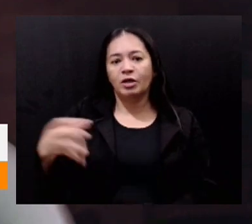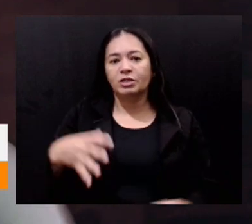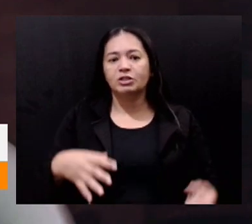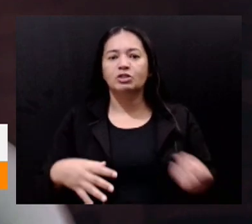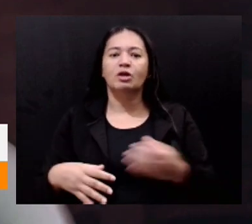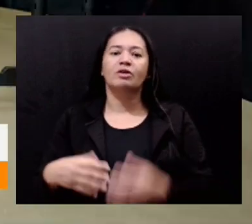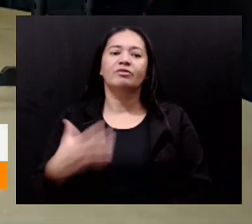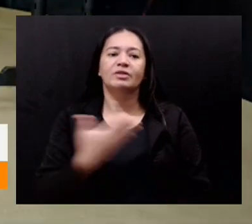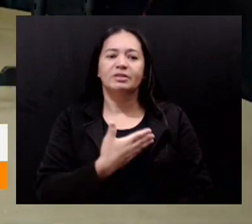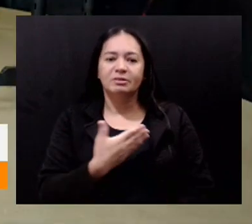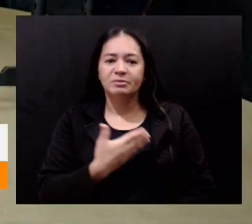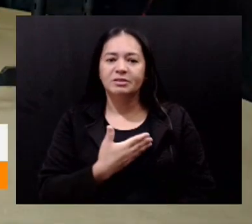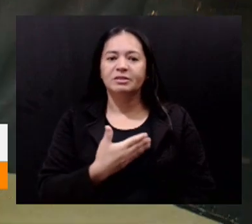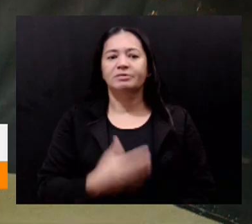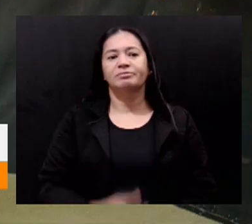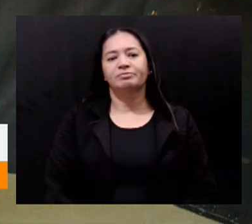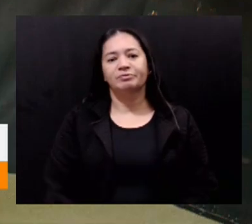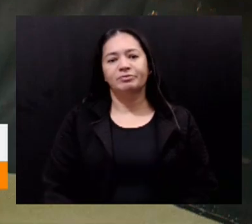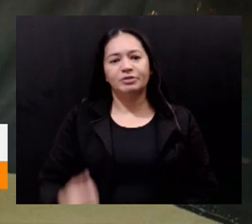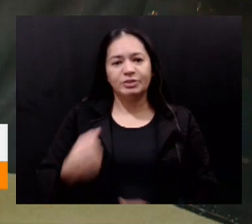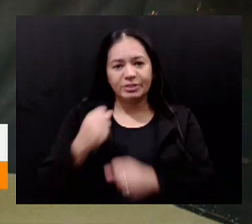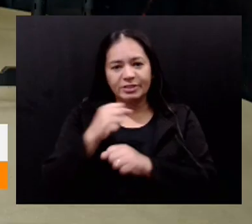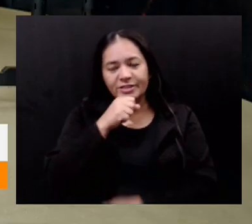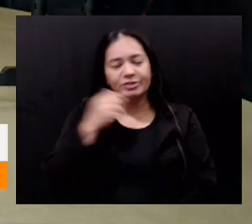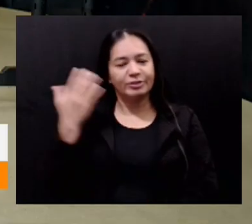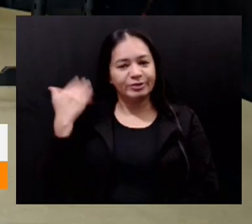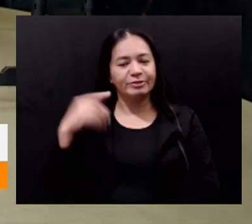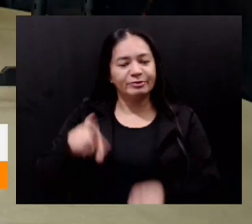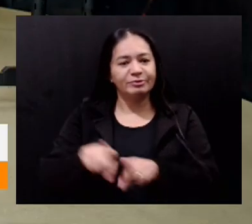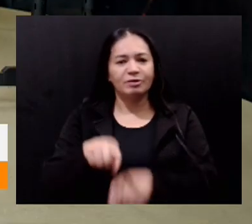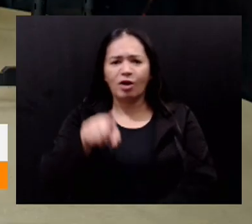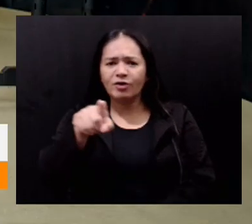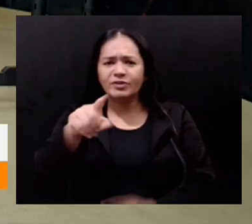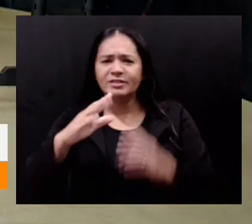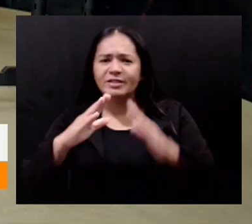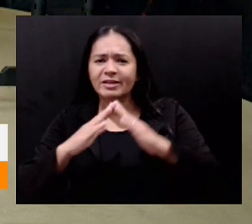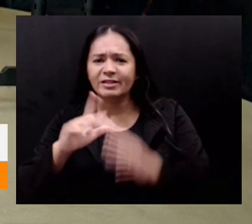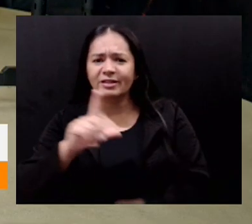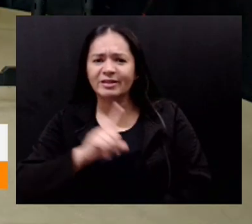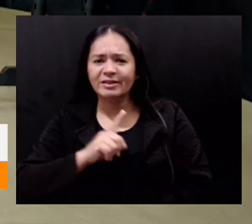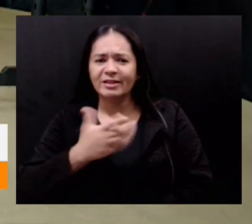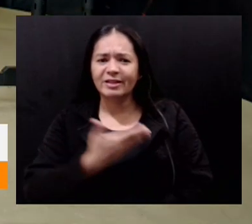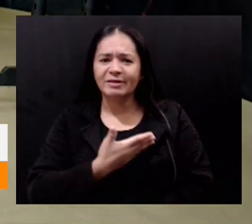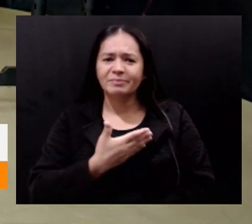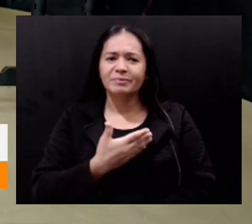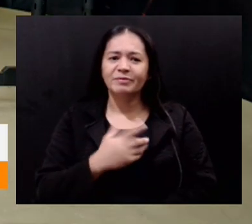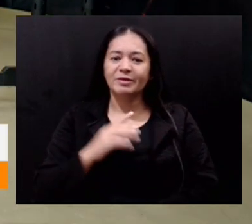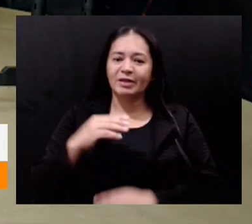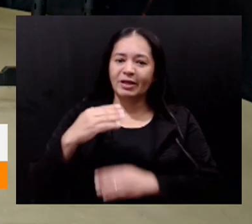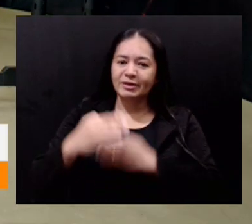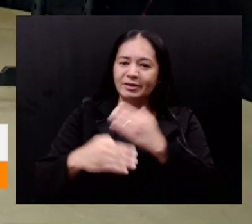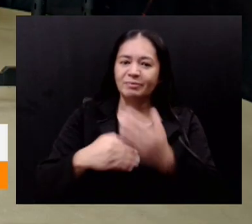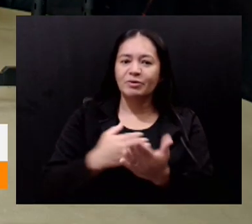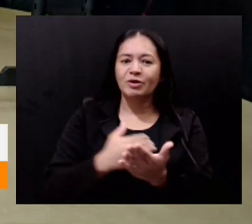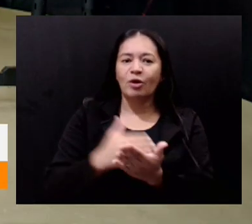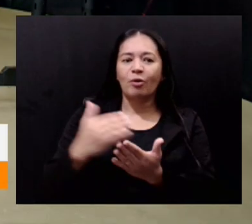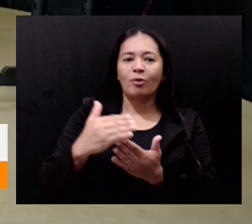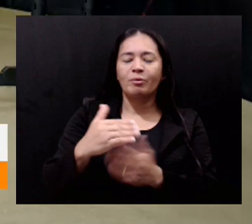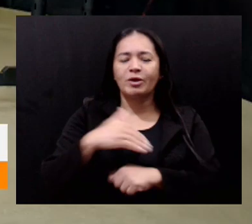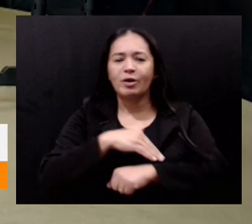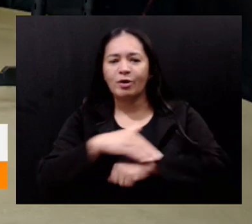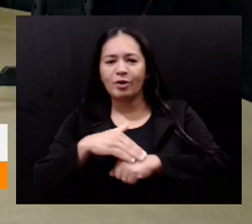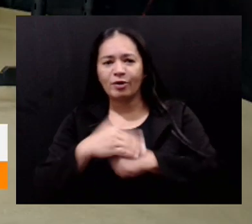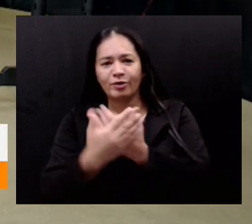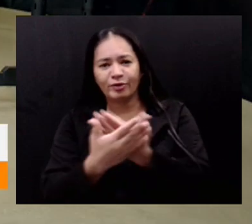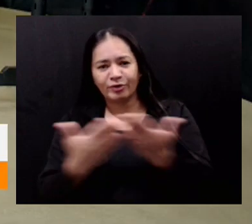Muito bem. Você aí de casa tem amizades? Conta pra gente, vai mandando. Daqui a pouquinho a gente começa a conversar com você. Claro, já estamos conversando, mas